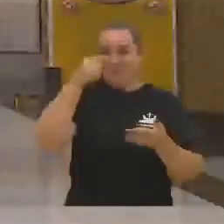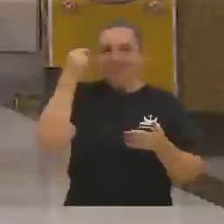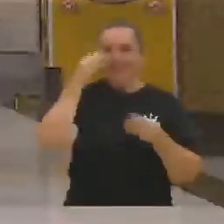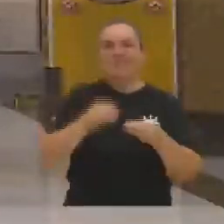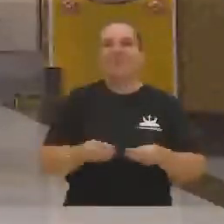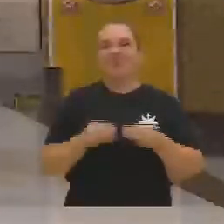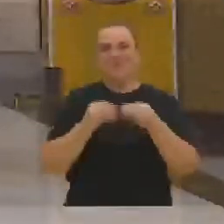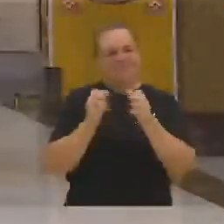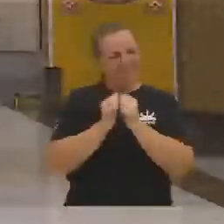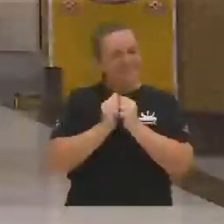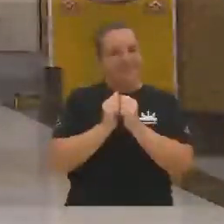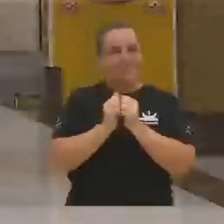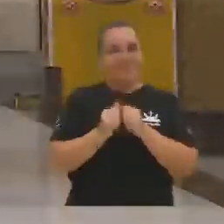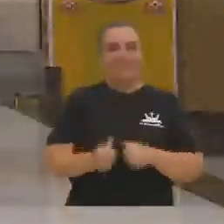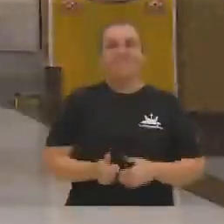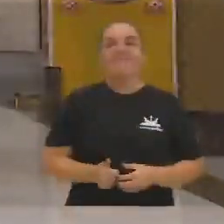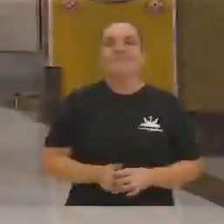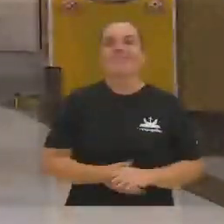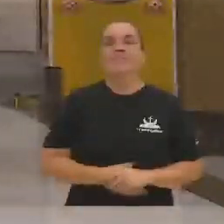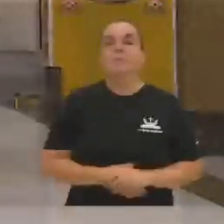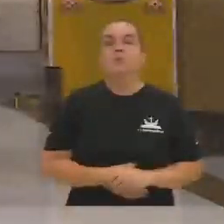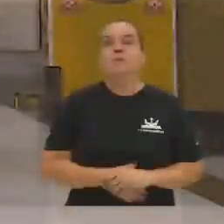Missa.